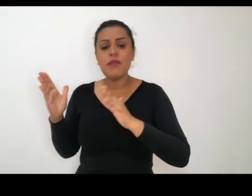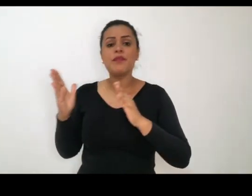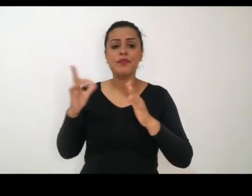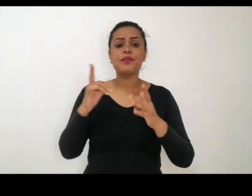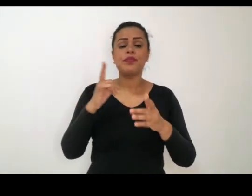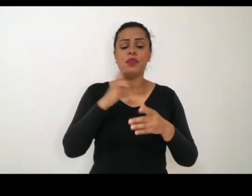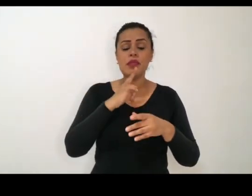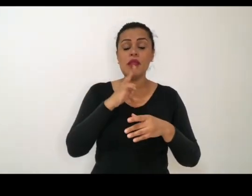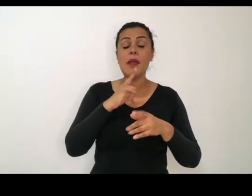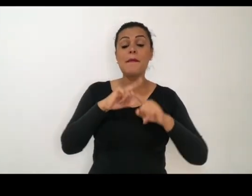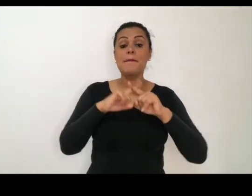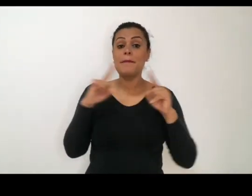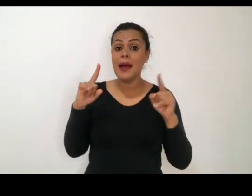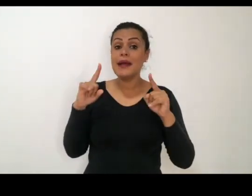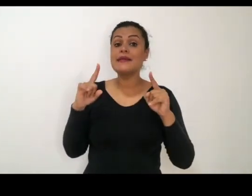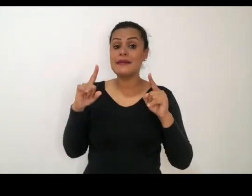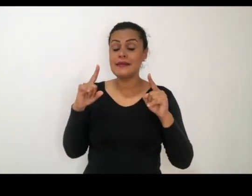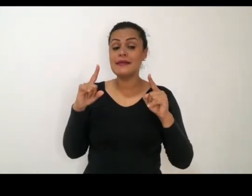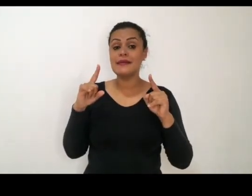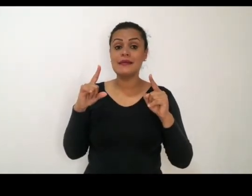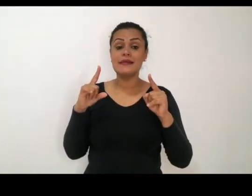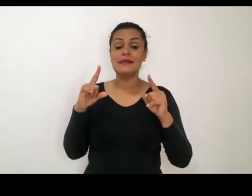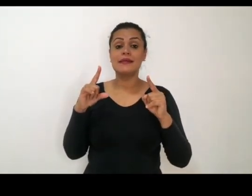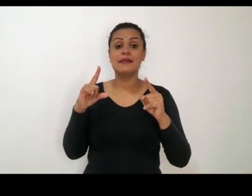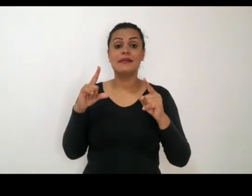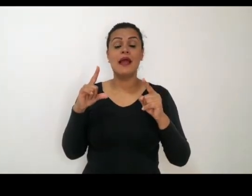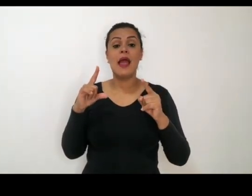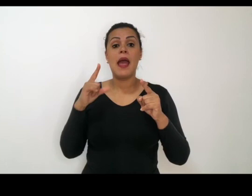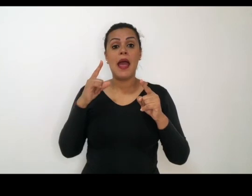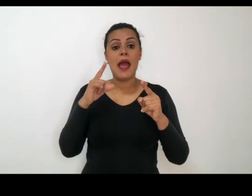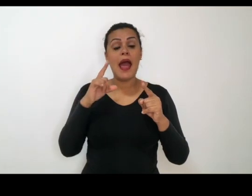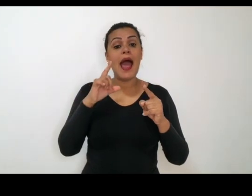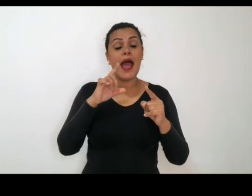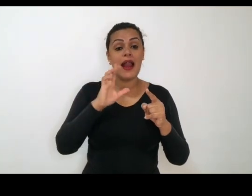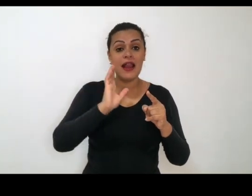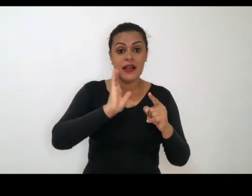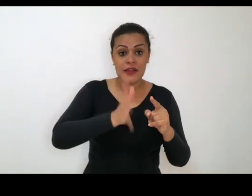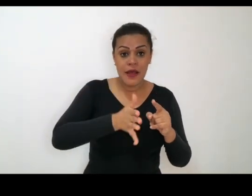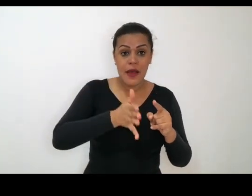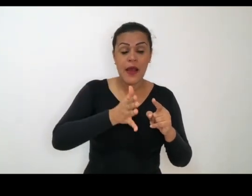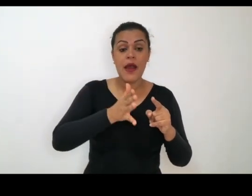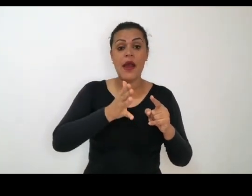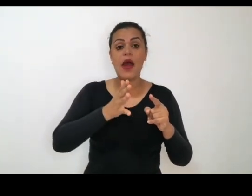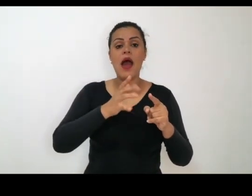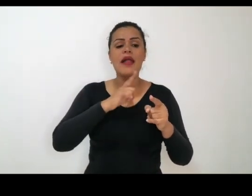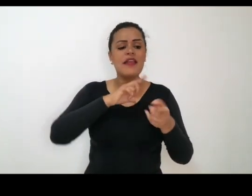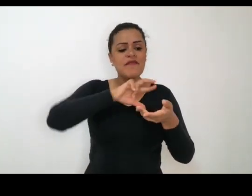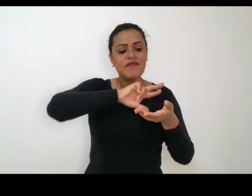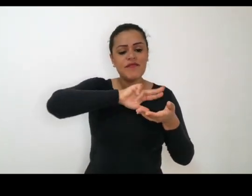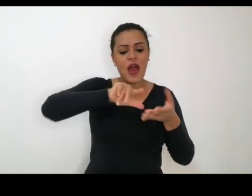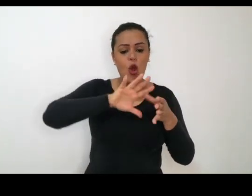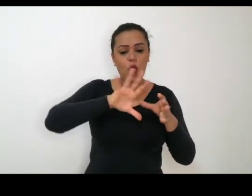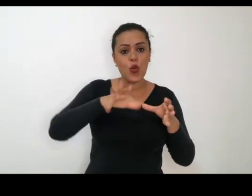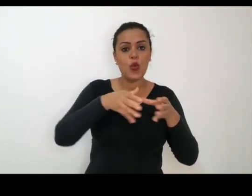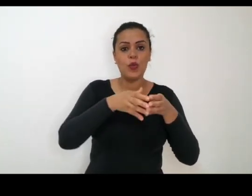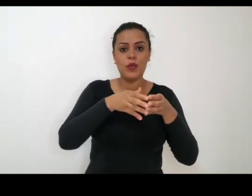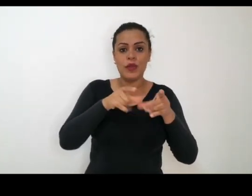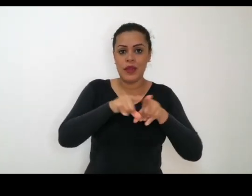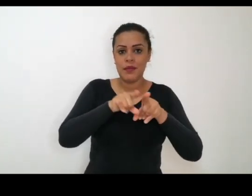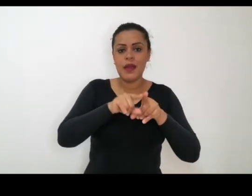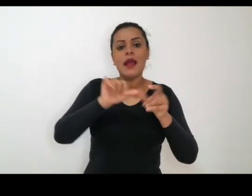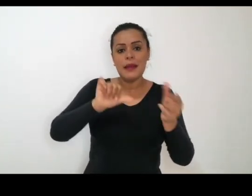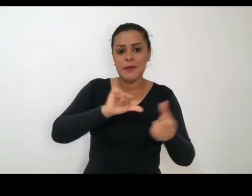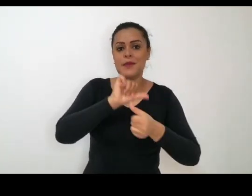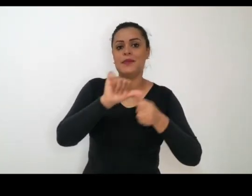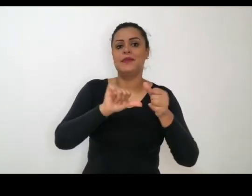torna parte de um grupo de outras obras, ela se transforma também. Foi um imenso prazer ver vocês,